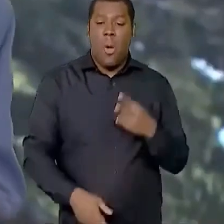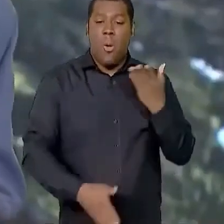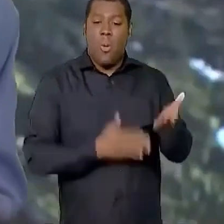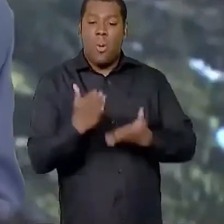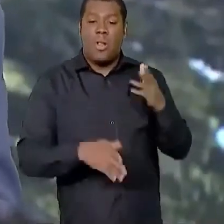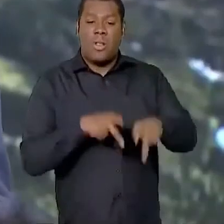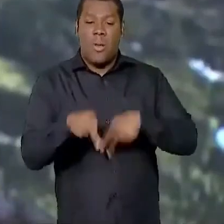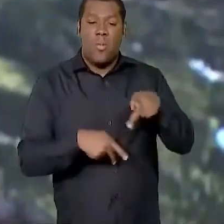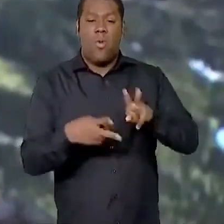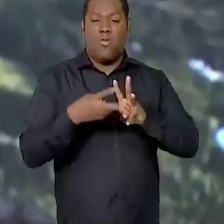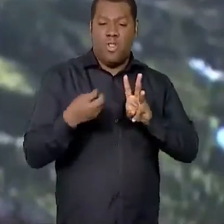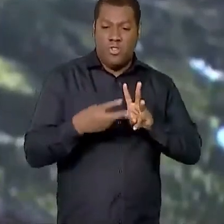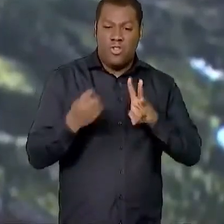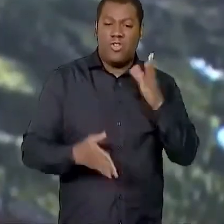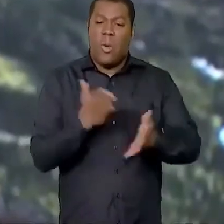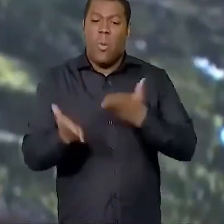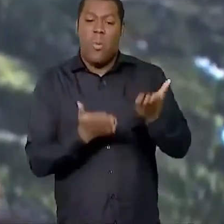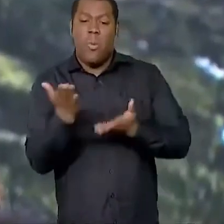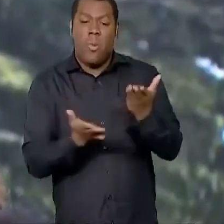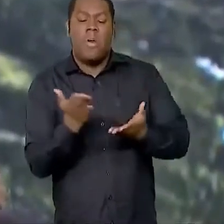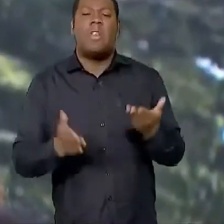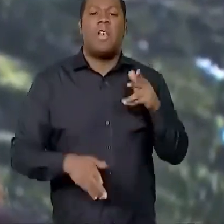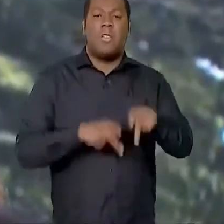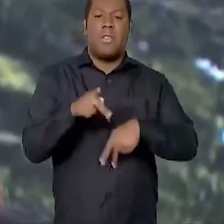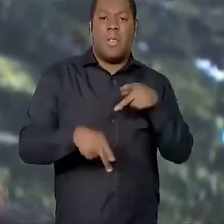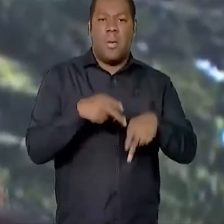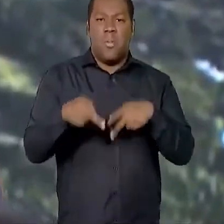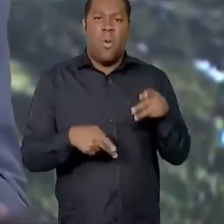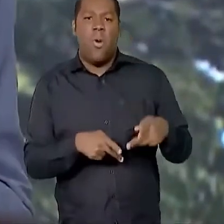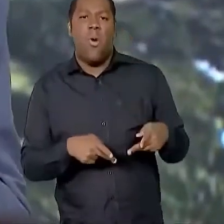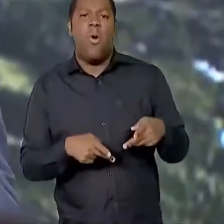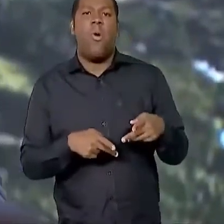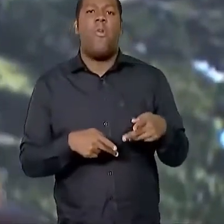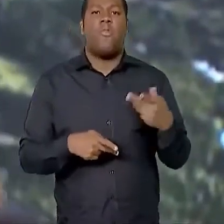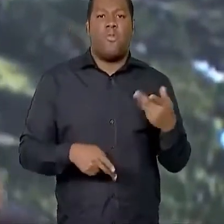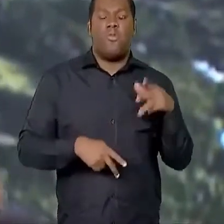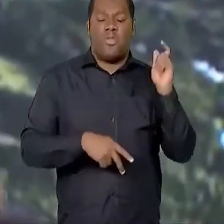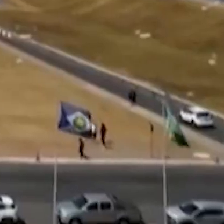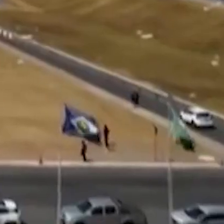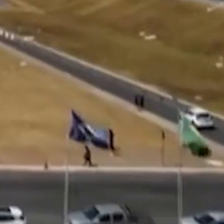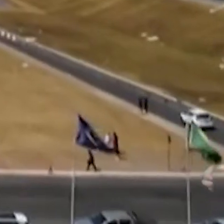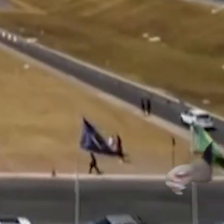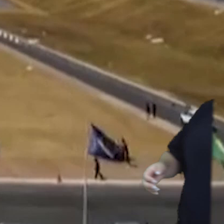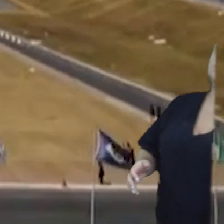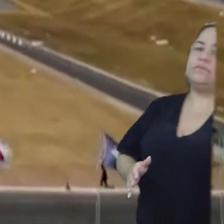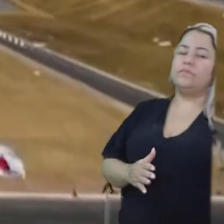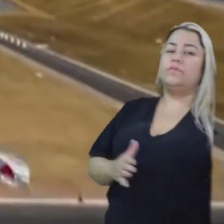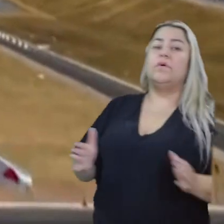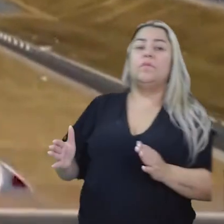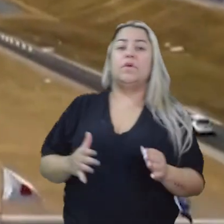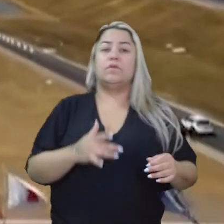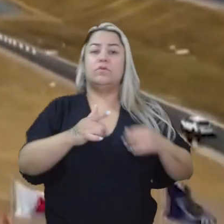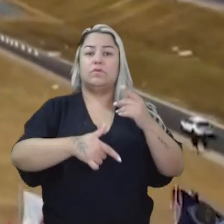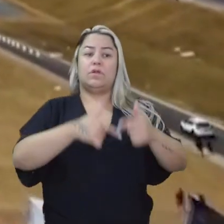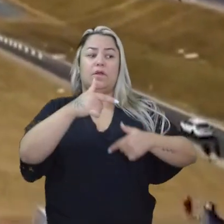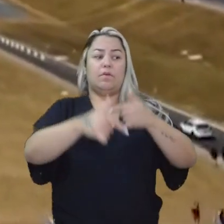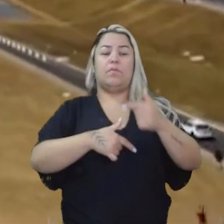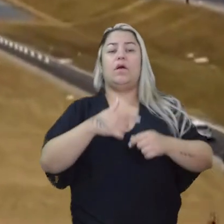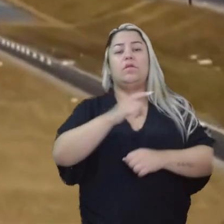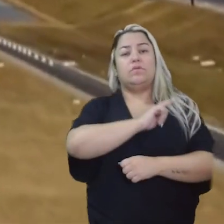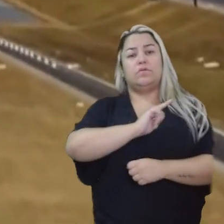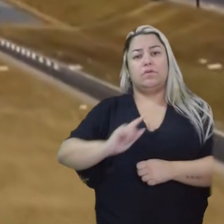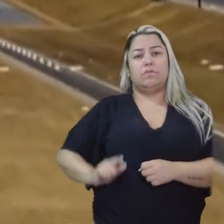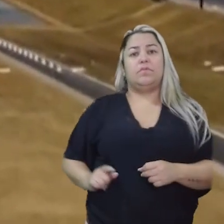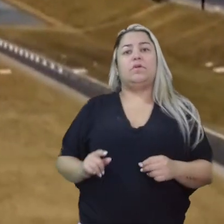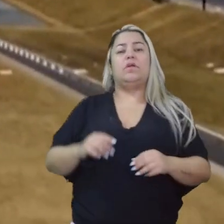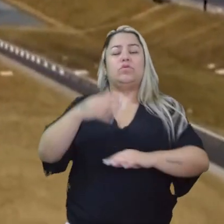indígenas, dos nossos pescadores, dos nossos seringueiros, das pessoas que vivem dali. Paralelamente ao trabalho do governo federal